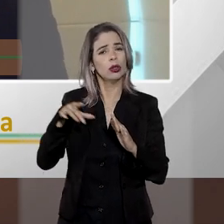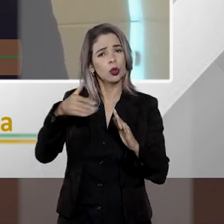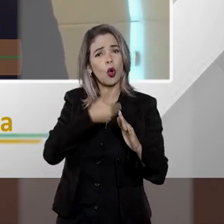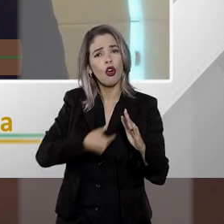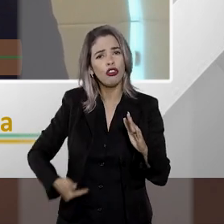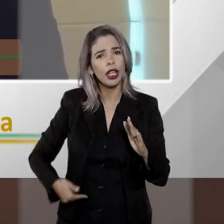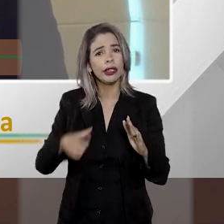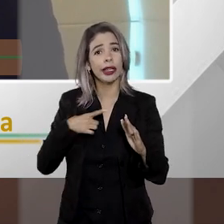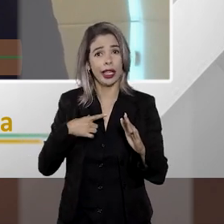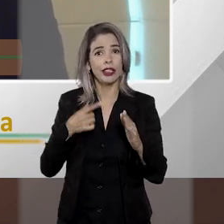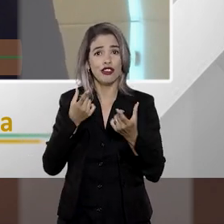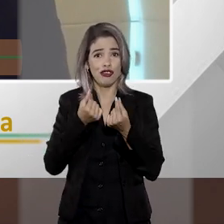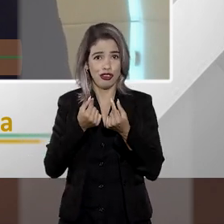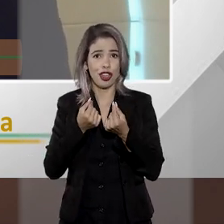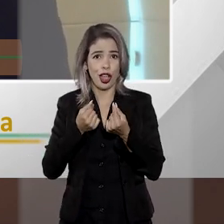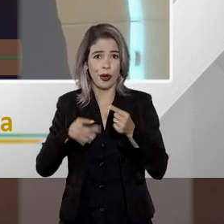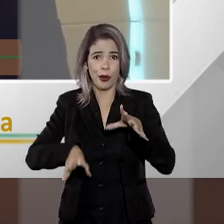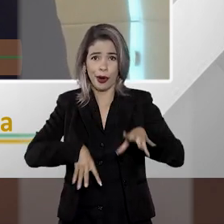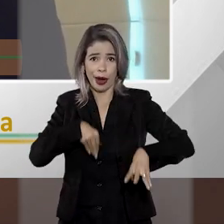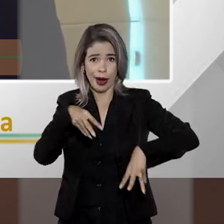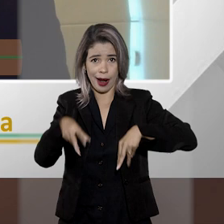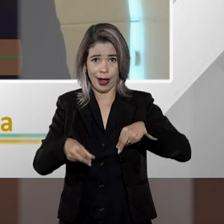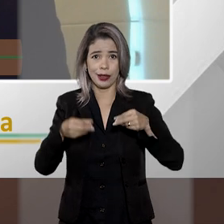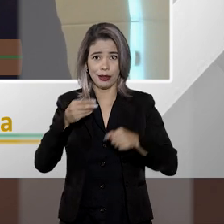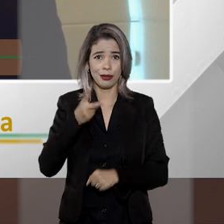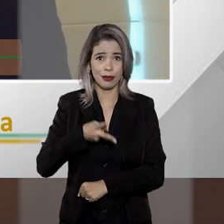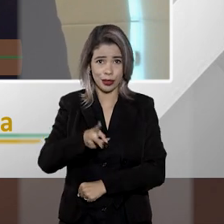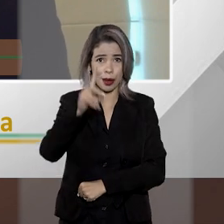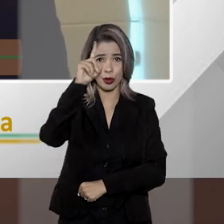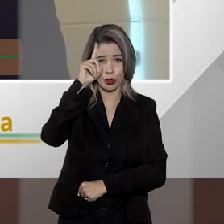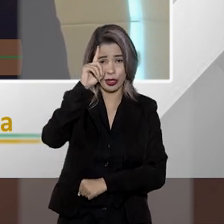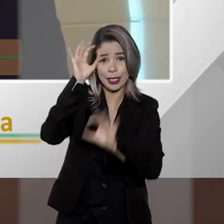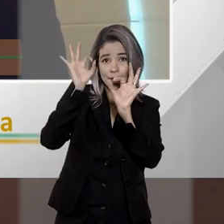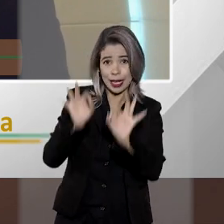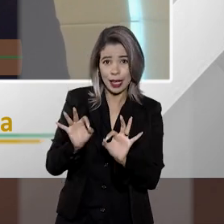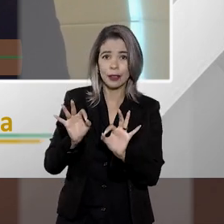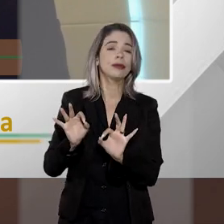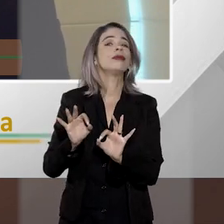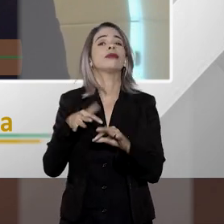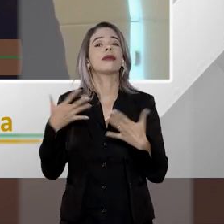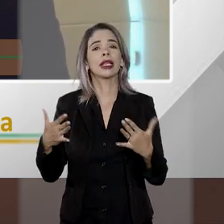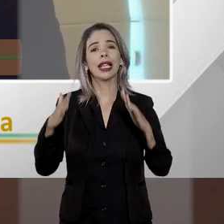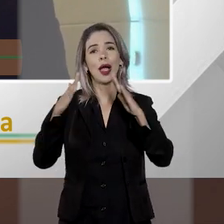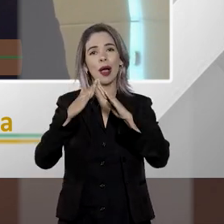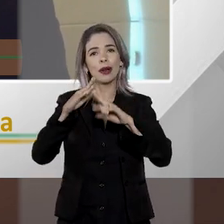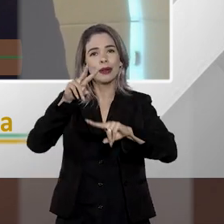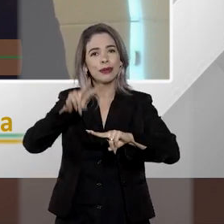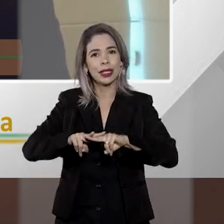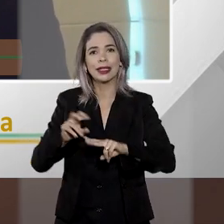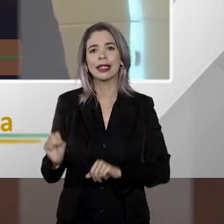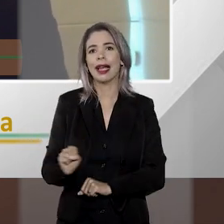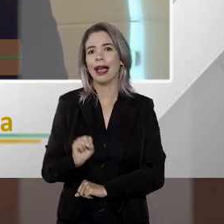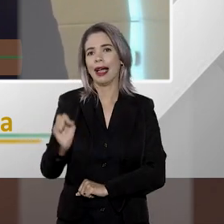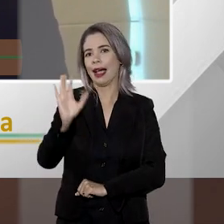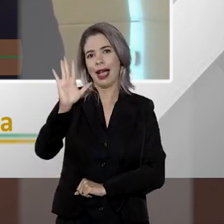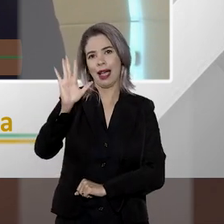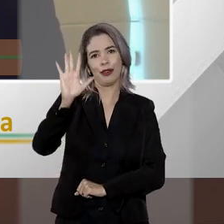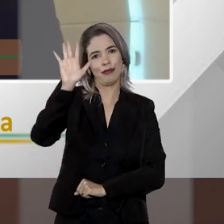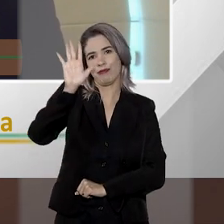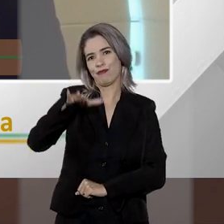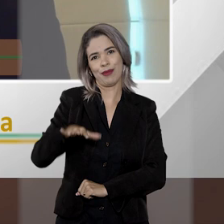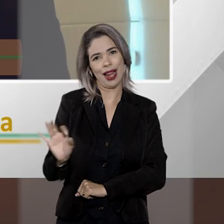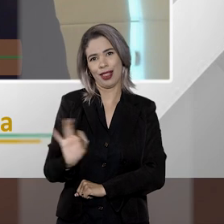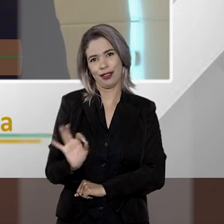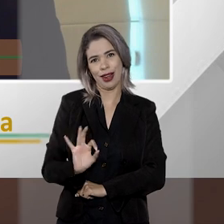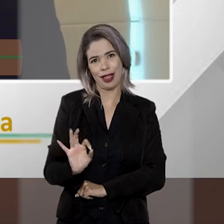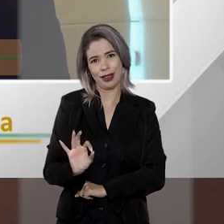União, há dinheiro sendo gasto, dinheiro público sendo gasto. E o sistema carcerário, o encarceramento, é algo caro, não é algo barato.